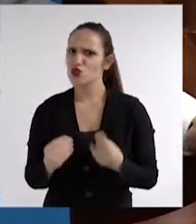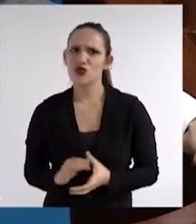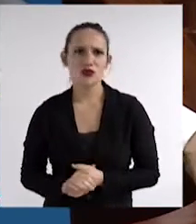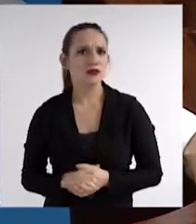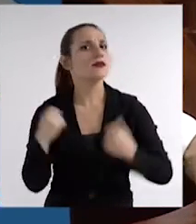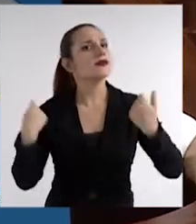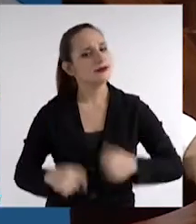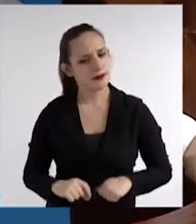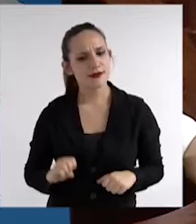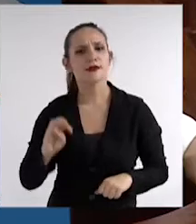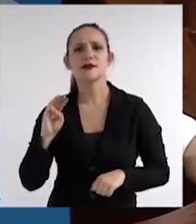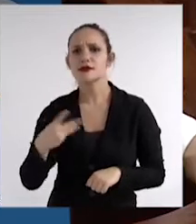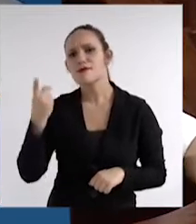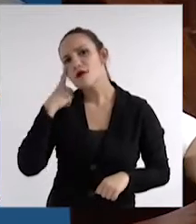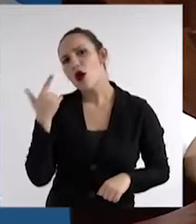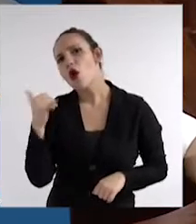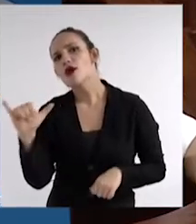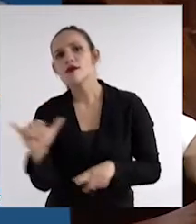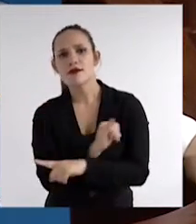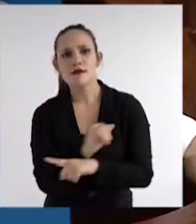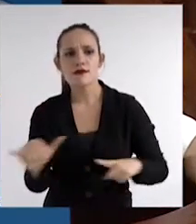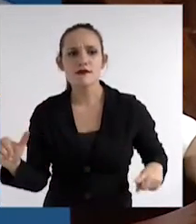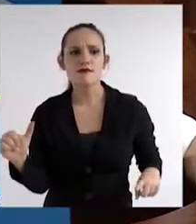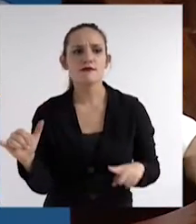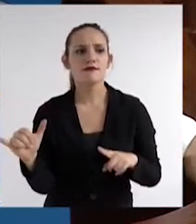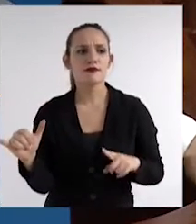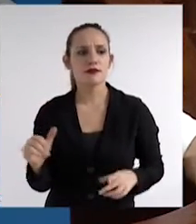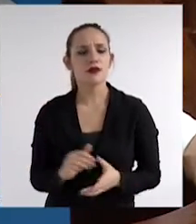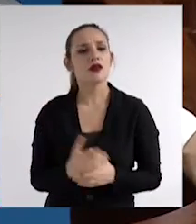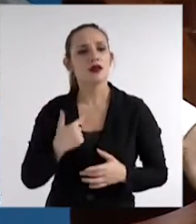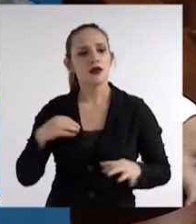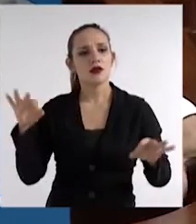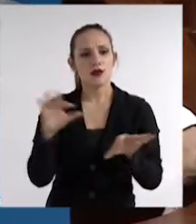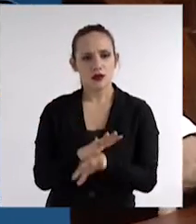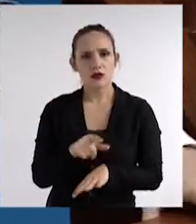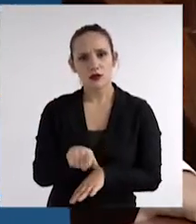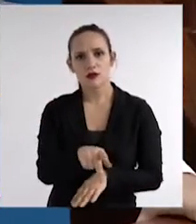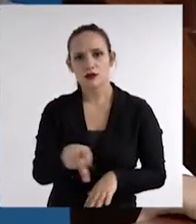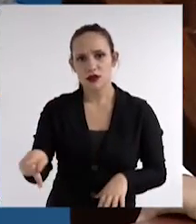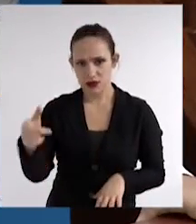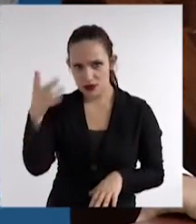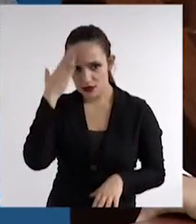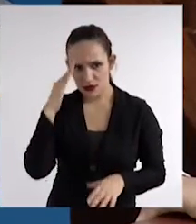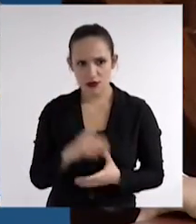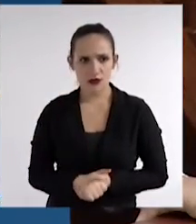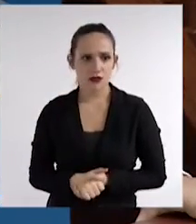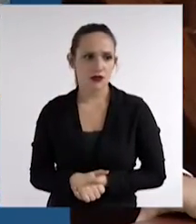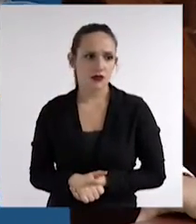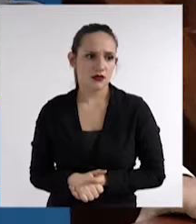nós temos que ter, nesse momento, encerrando minhas palavras, senhor presidente,